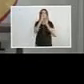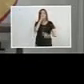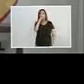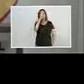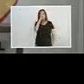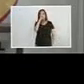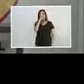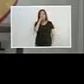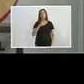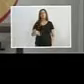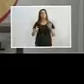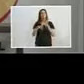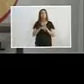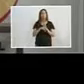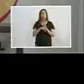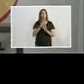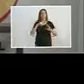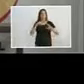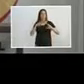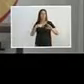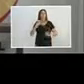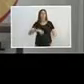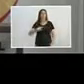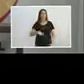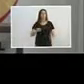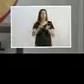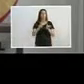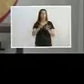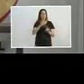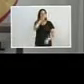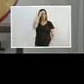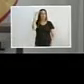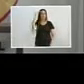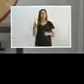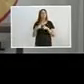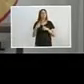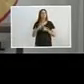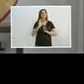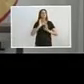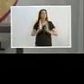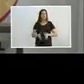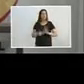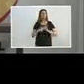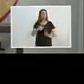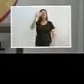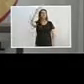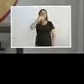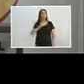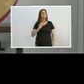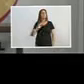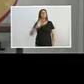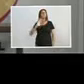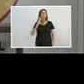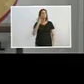O dia de hoje vai ser o dia circula aí a comissão parlamentar inquérito. E eu tenho certeza